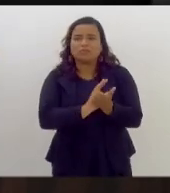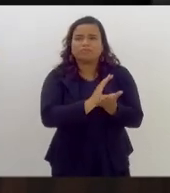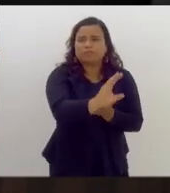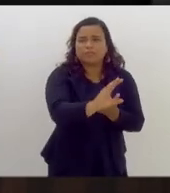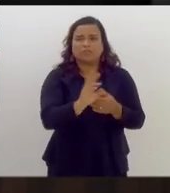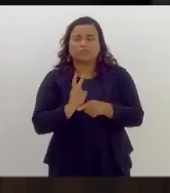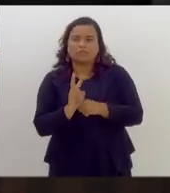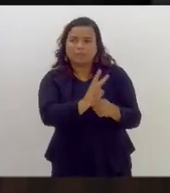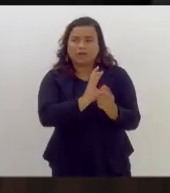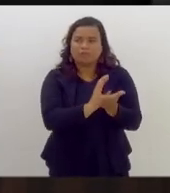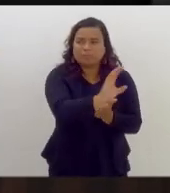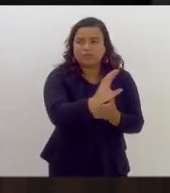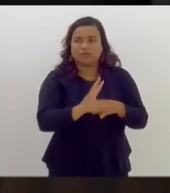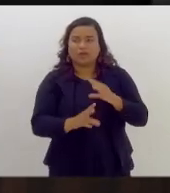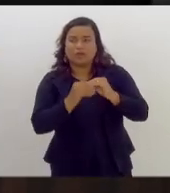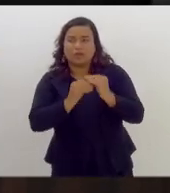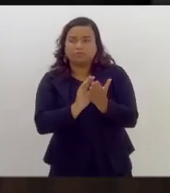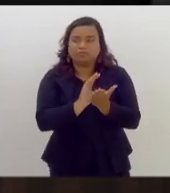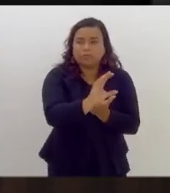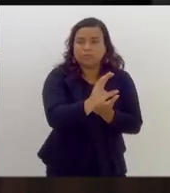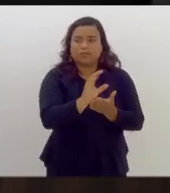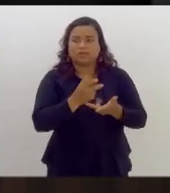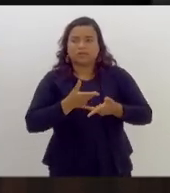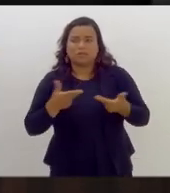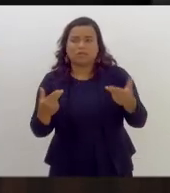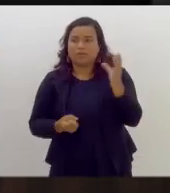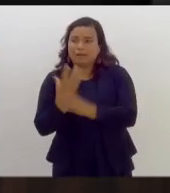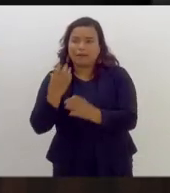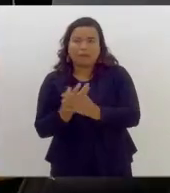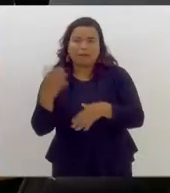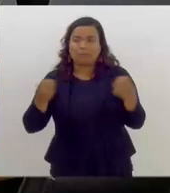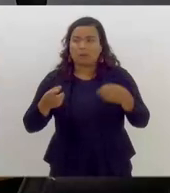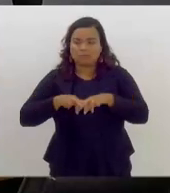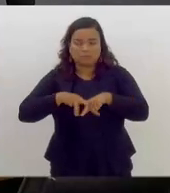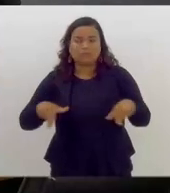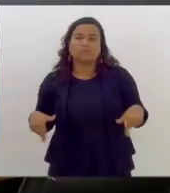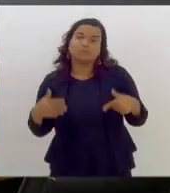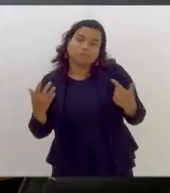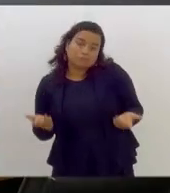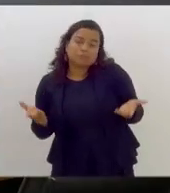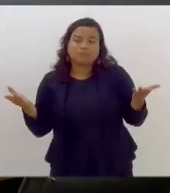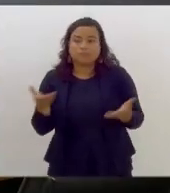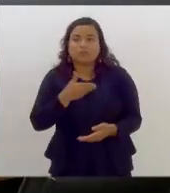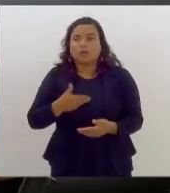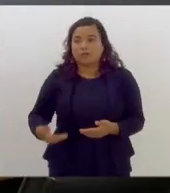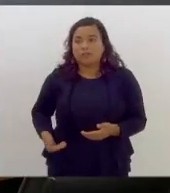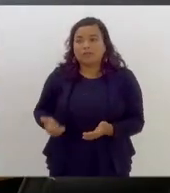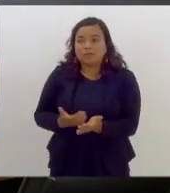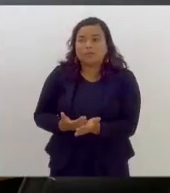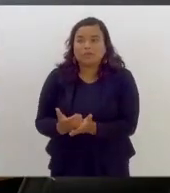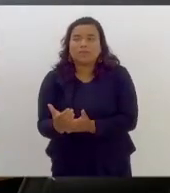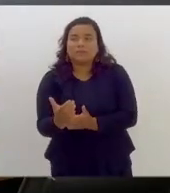em cima de auxílio, aumentar auxílio, criar novos auxílios. E agora, para um governo que começa,